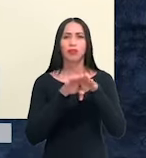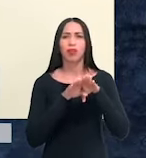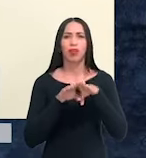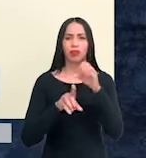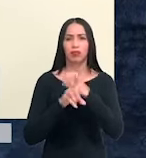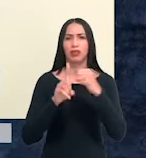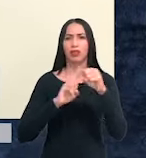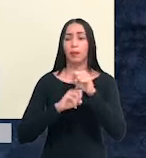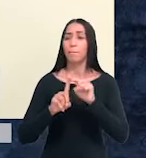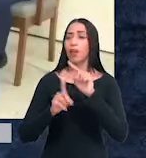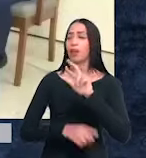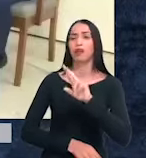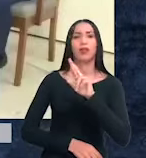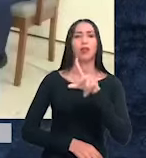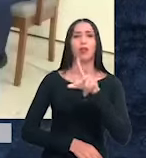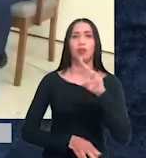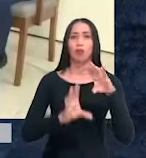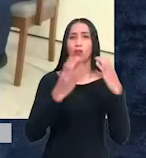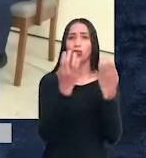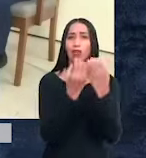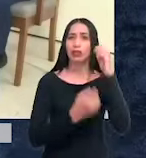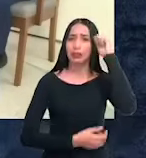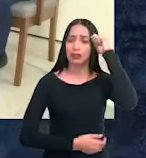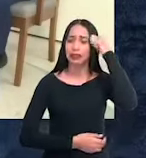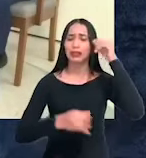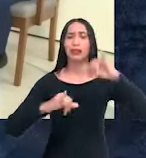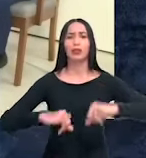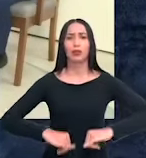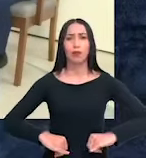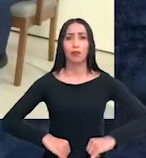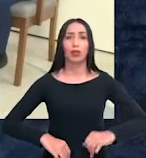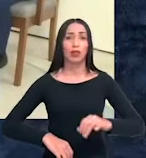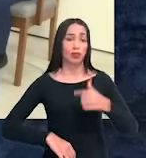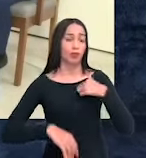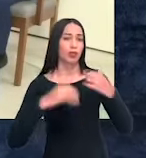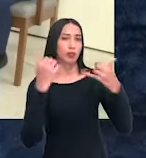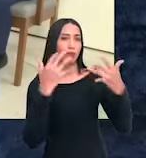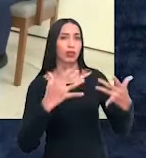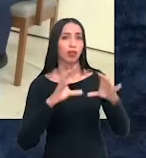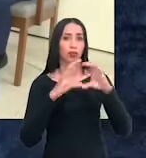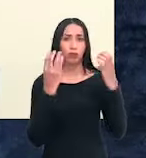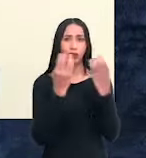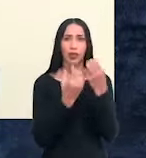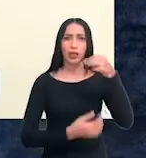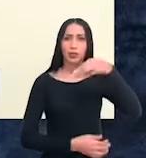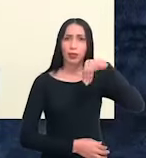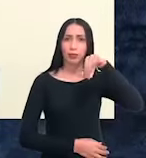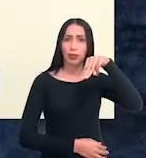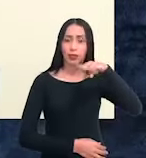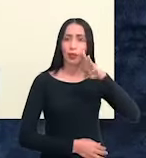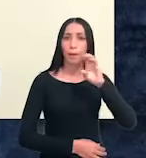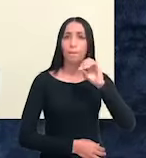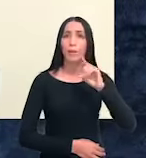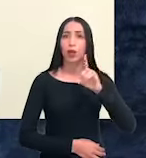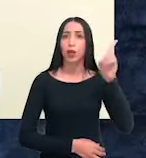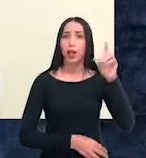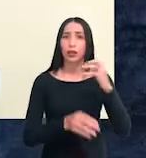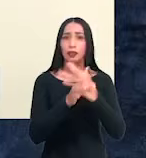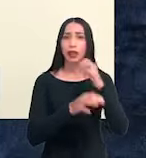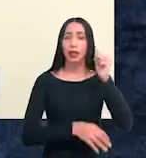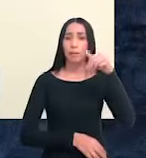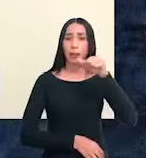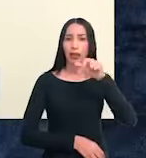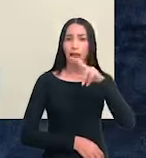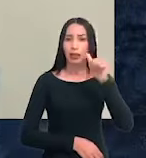igual. Mas não é, doutor Silvio. As pessoas ainda sofrem muito. Deixa eu te dizer. A comunidade Mimbó, lá de Amarante, eles não têm nada,